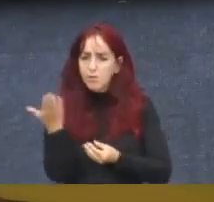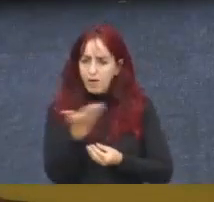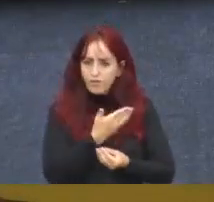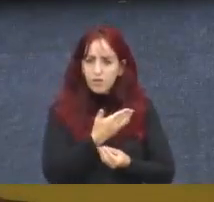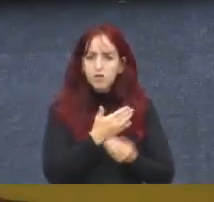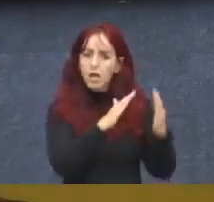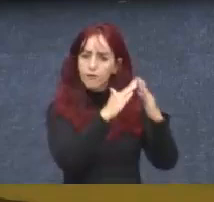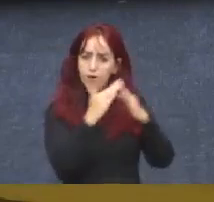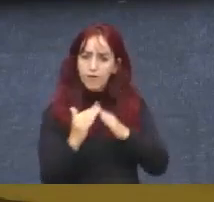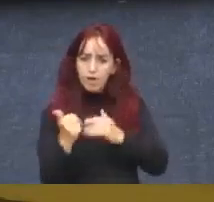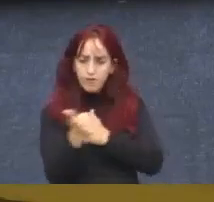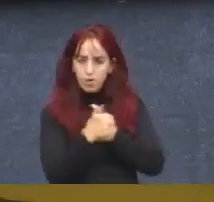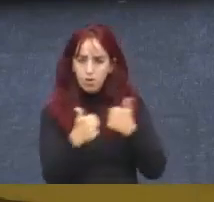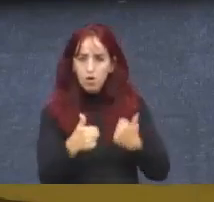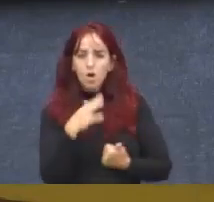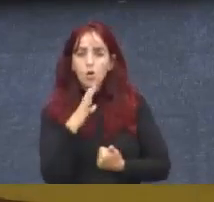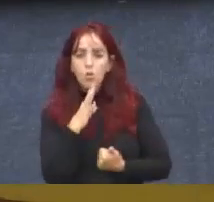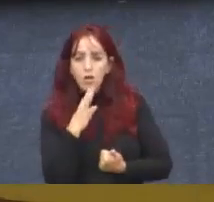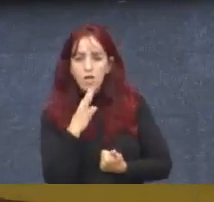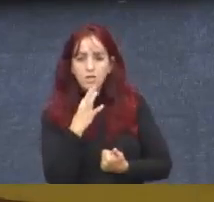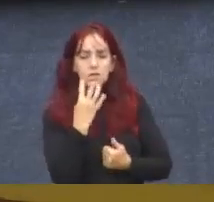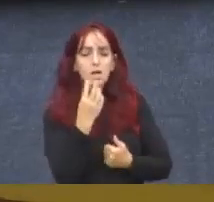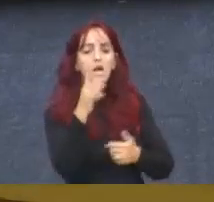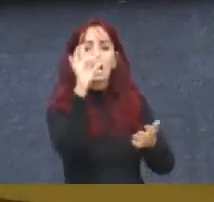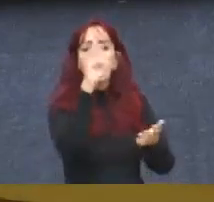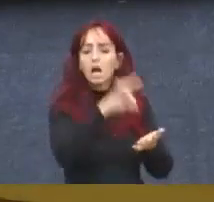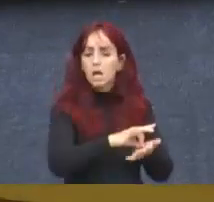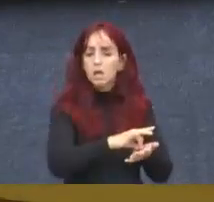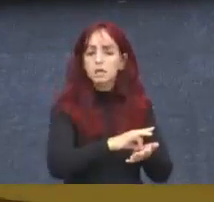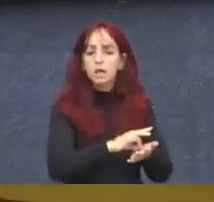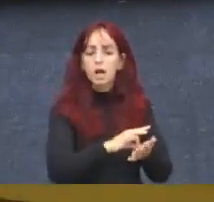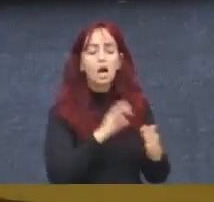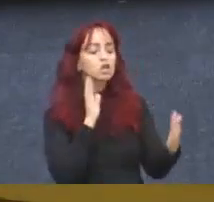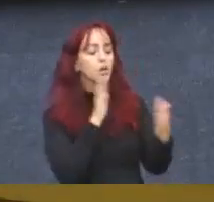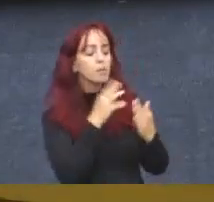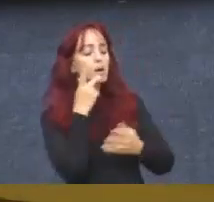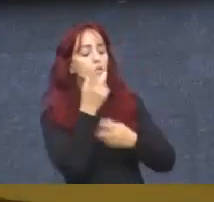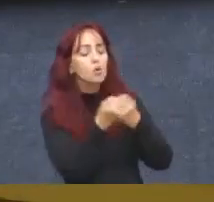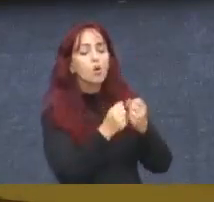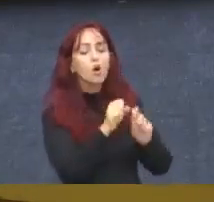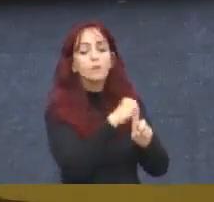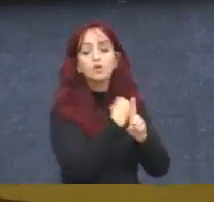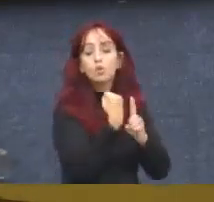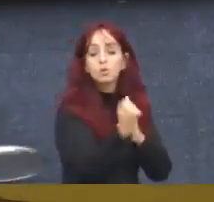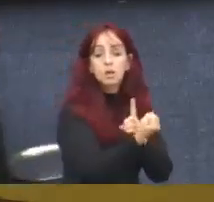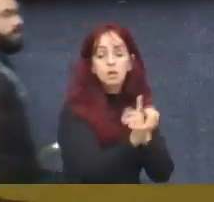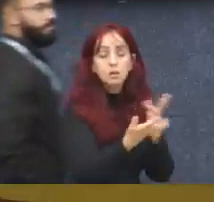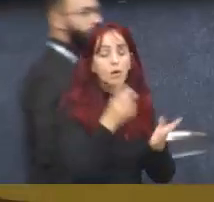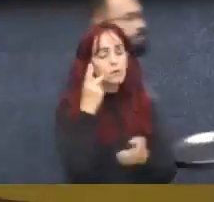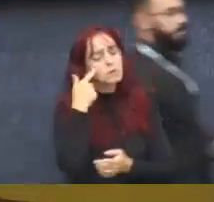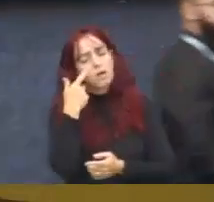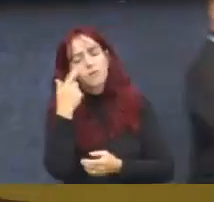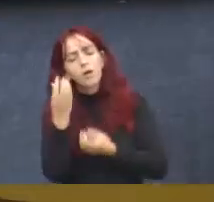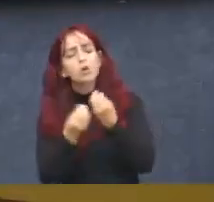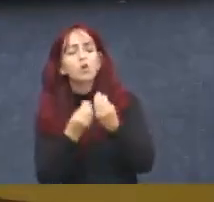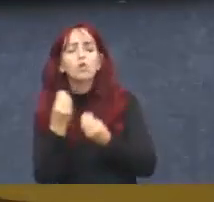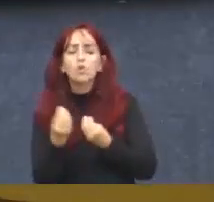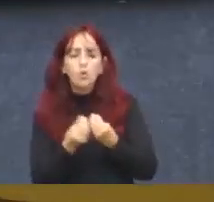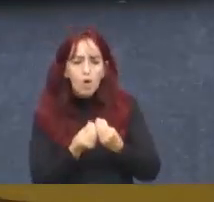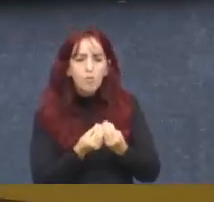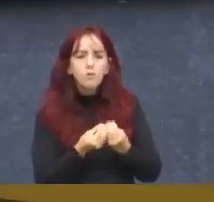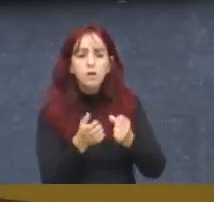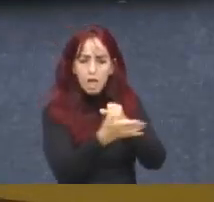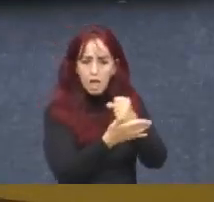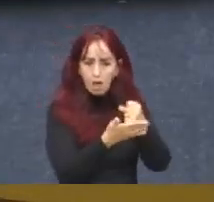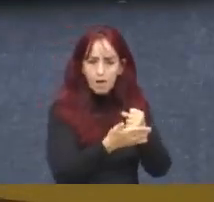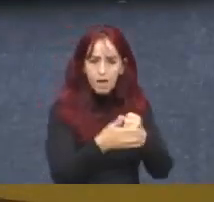é bem-vindo. Conhecer a realidade de perto das ONGs, das associações, para você ver como que é na base,